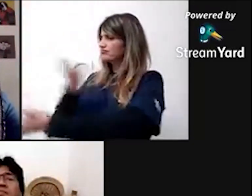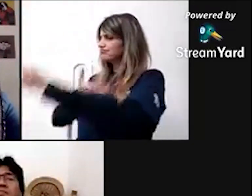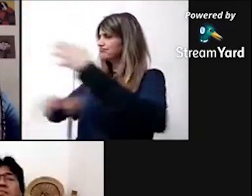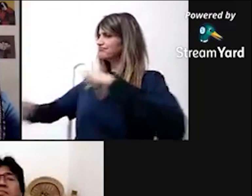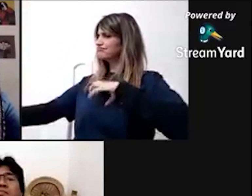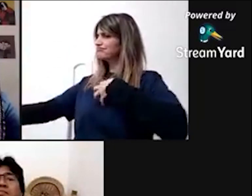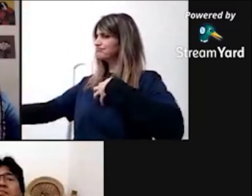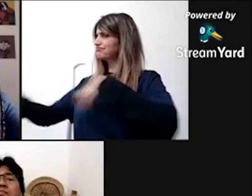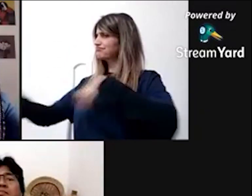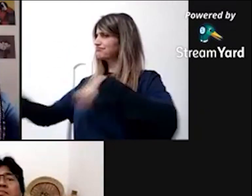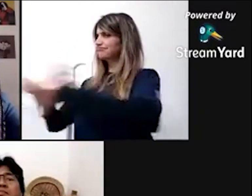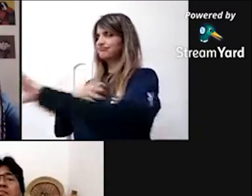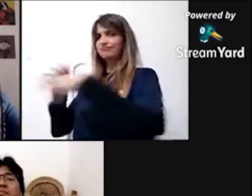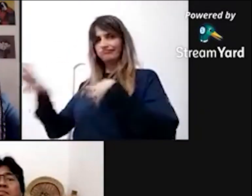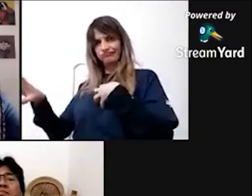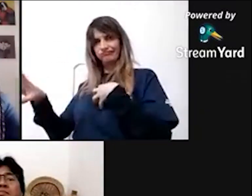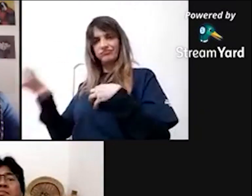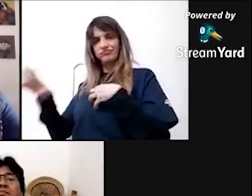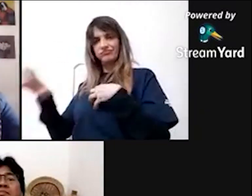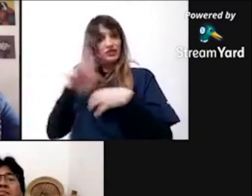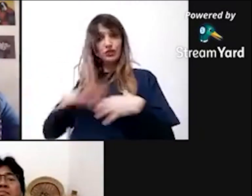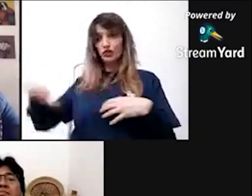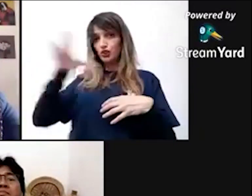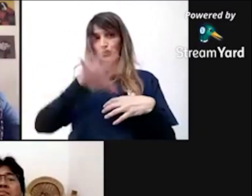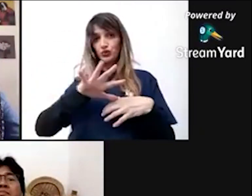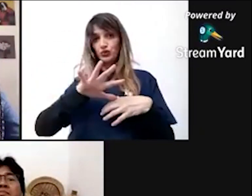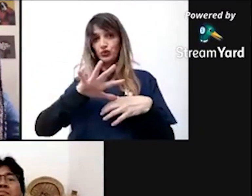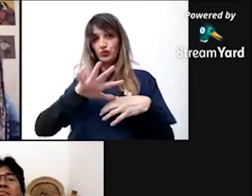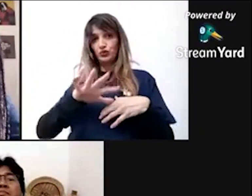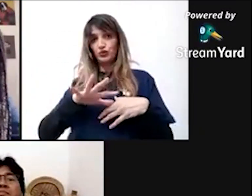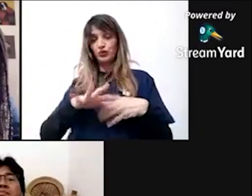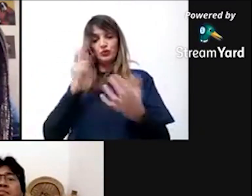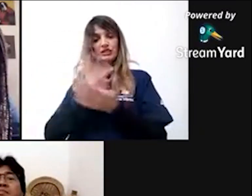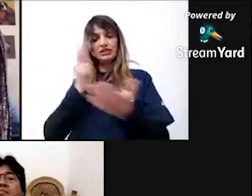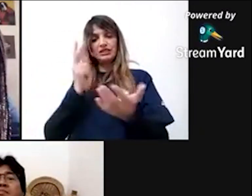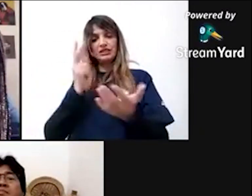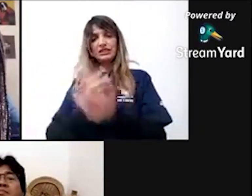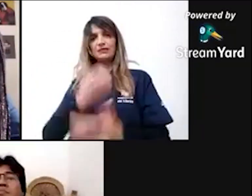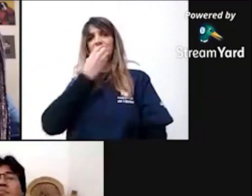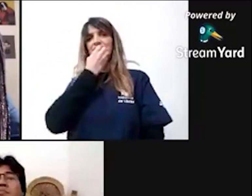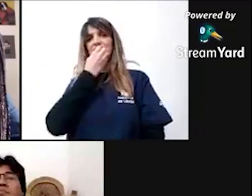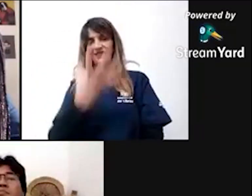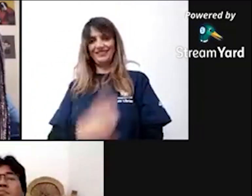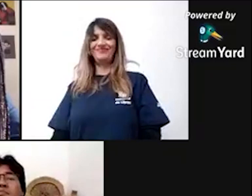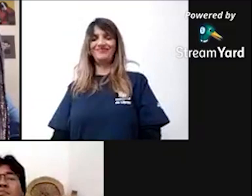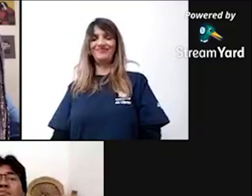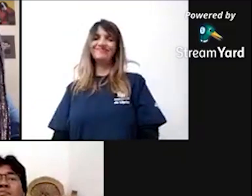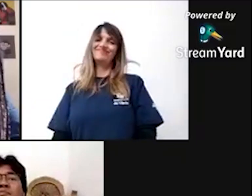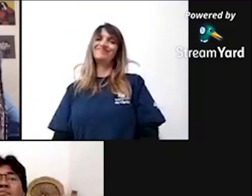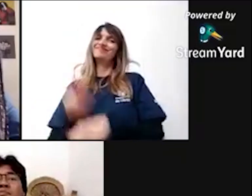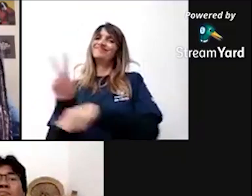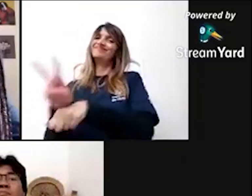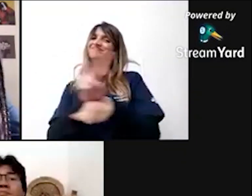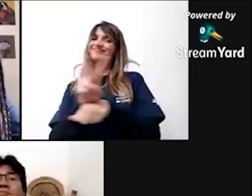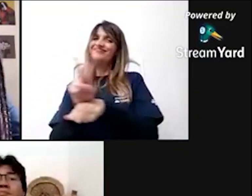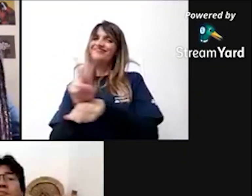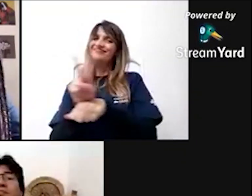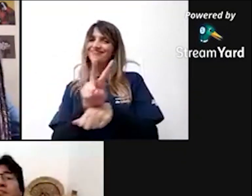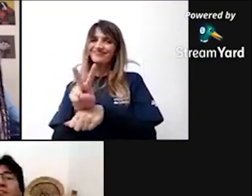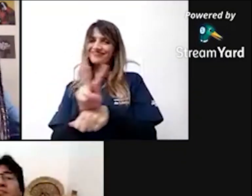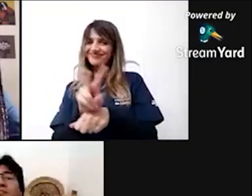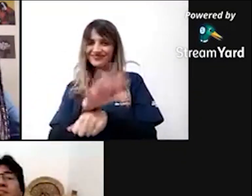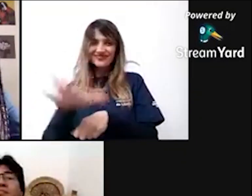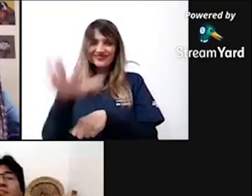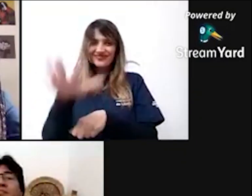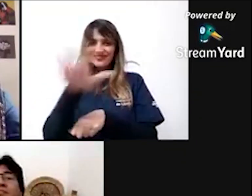contemplem e que tudo esteja sempre bem. Cuidem-se, Cuidem-se todos,